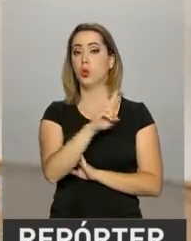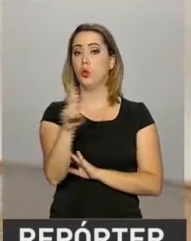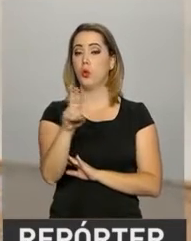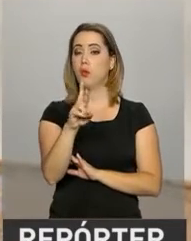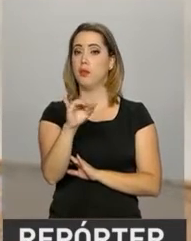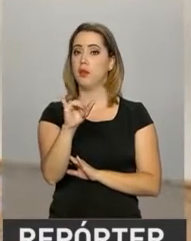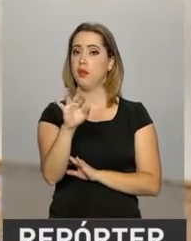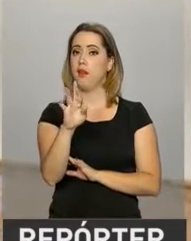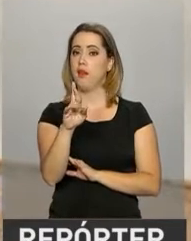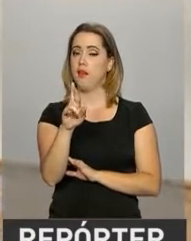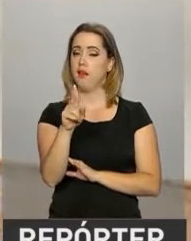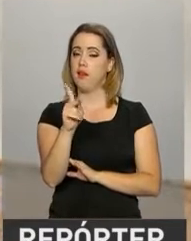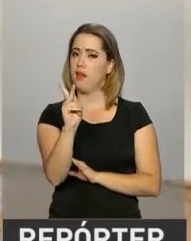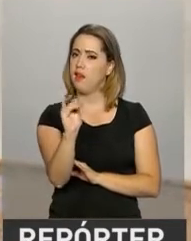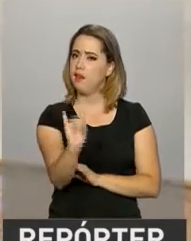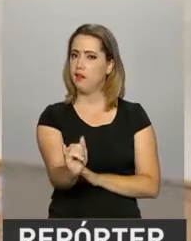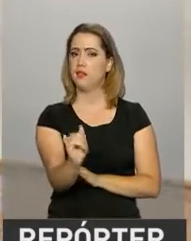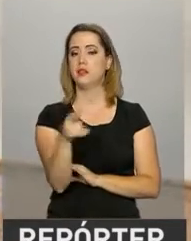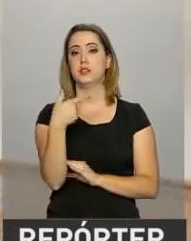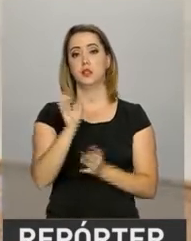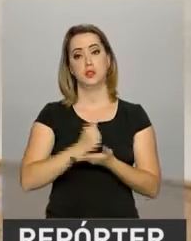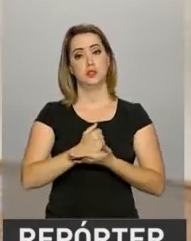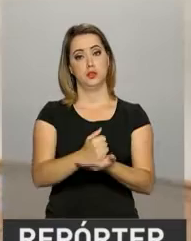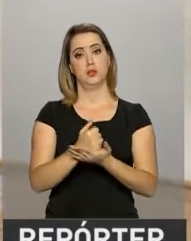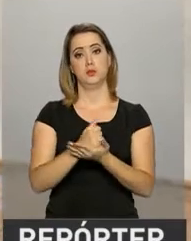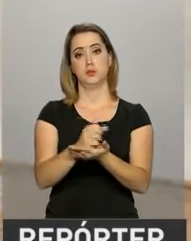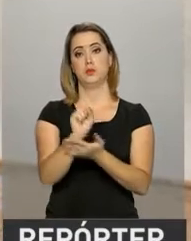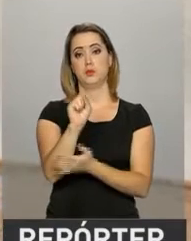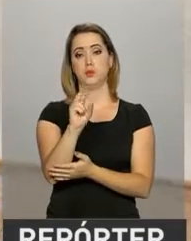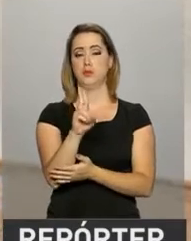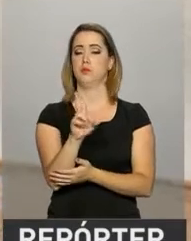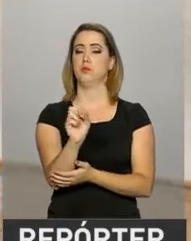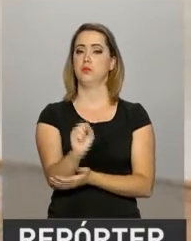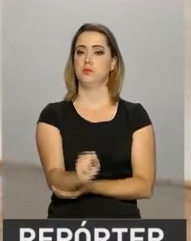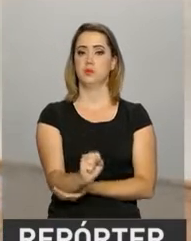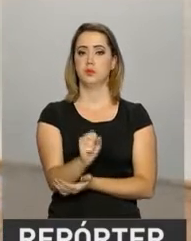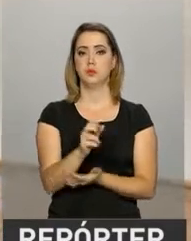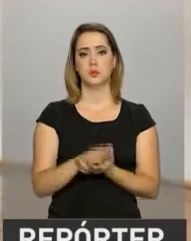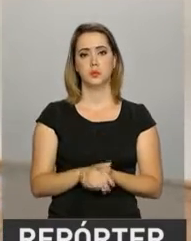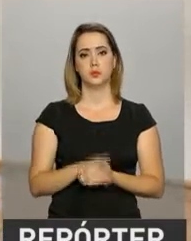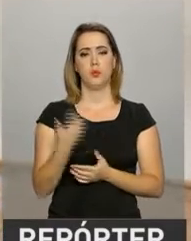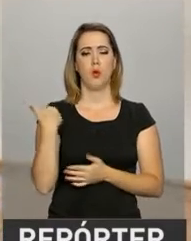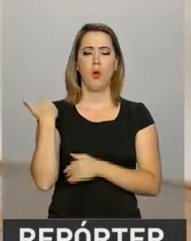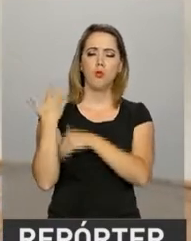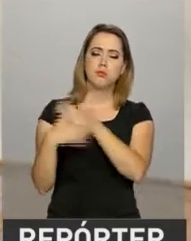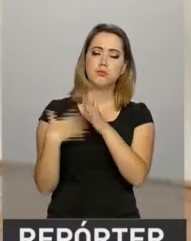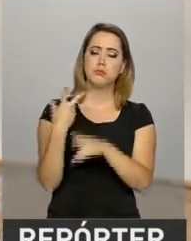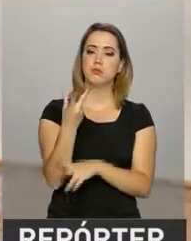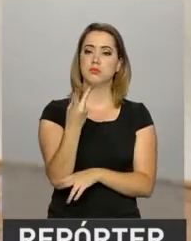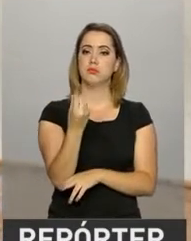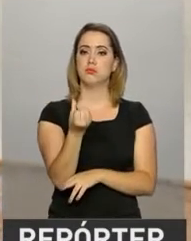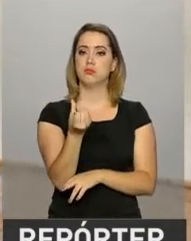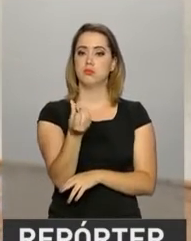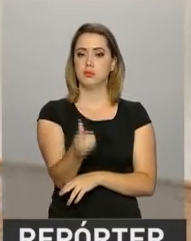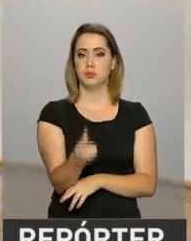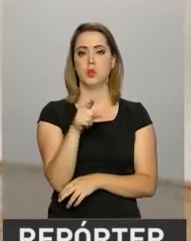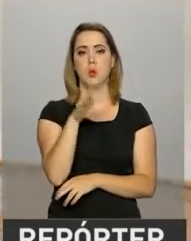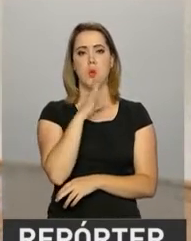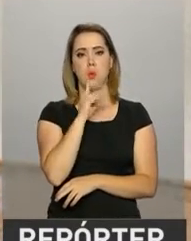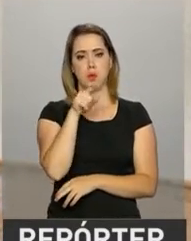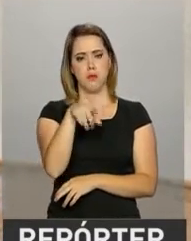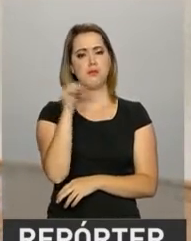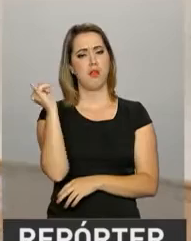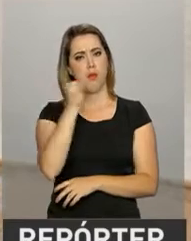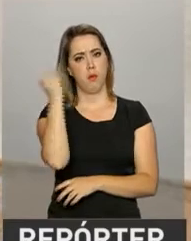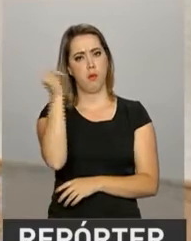complementares e vão ser disponibilizadas pelo sistema único de saúde o sus desde 2006 o ministério da saúde reconhece a